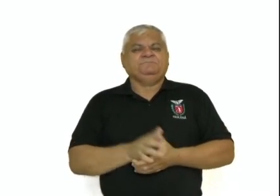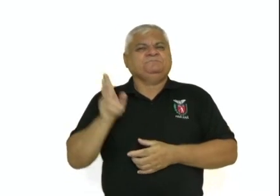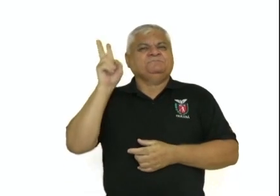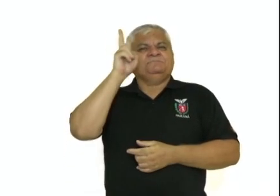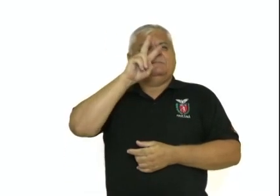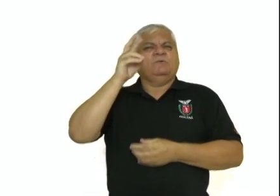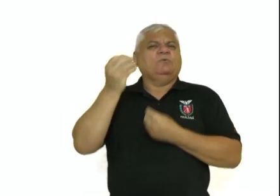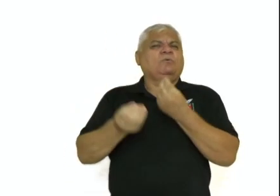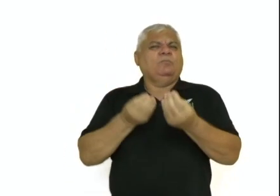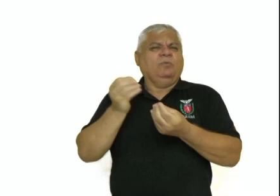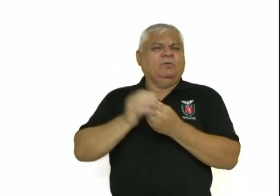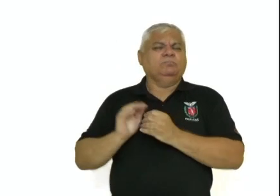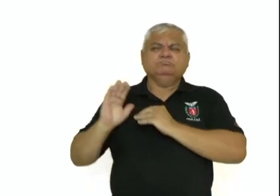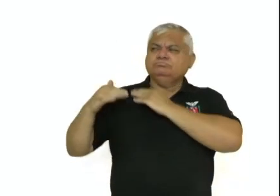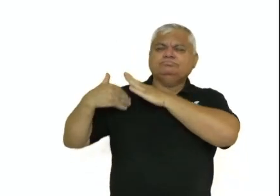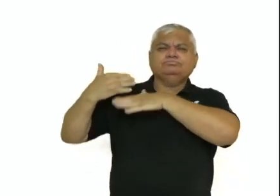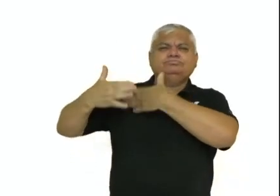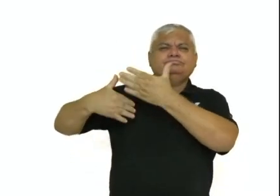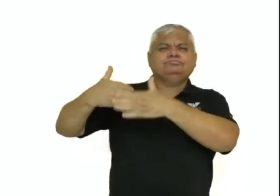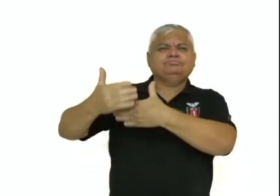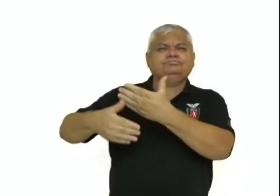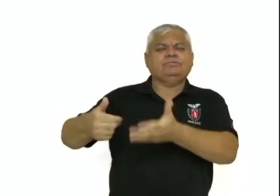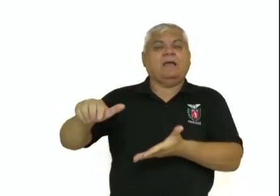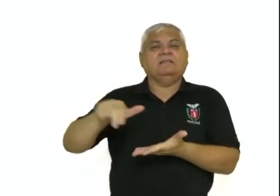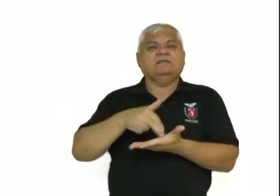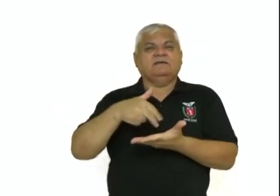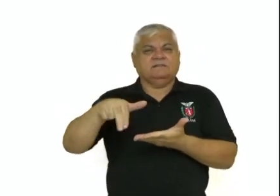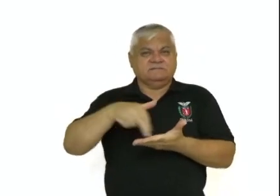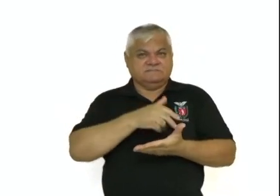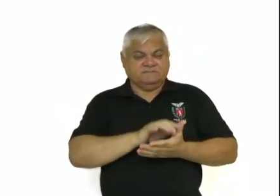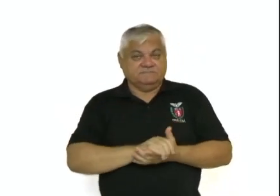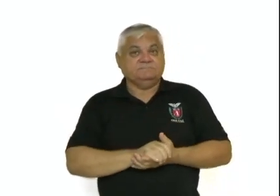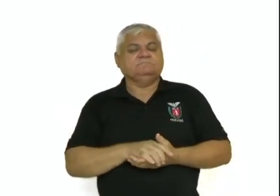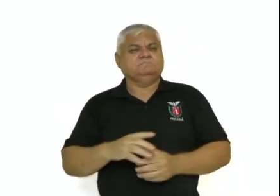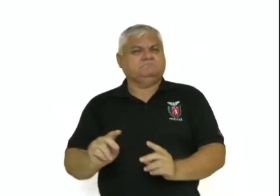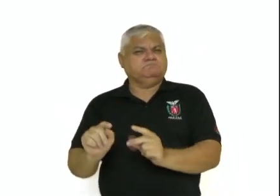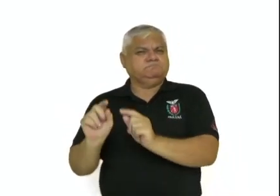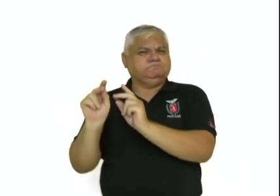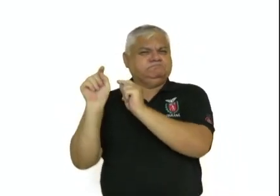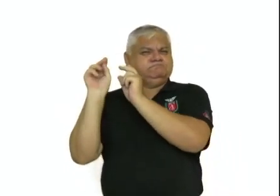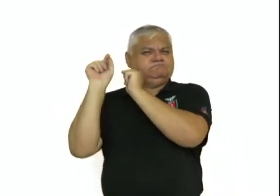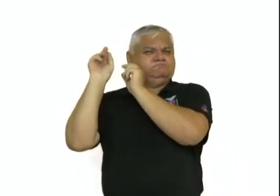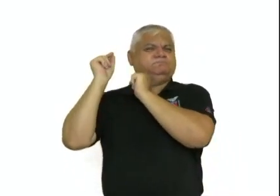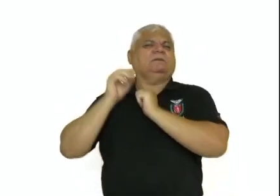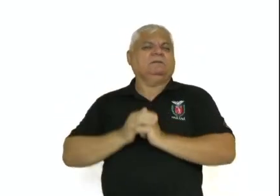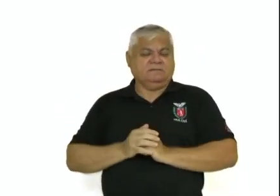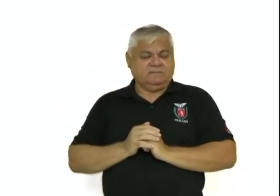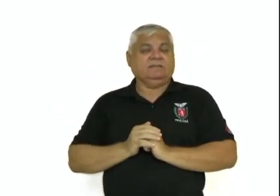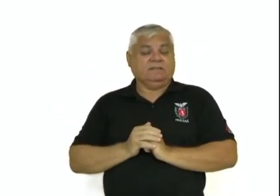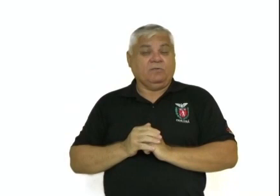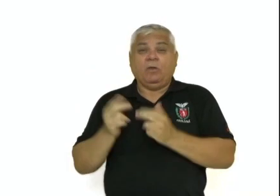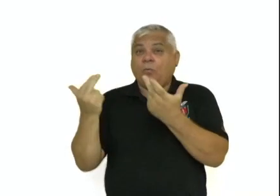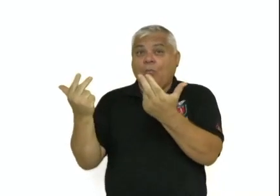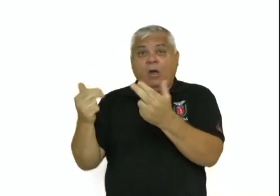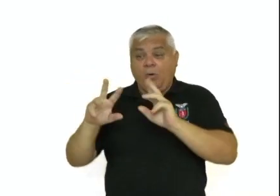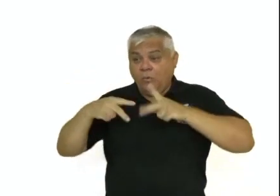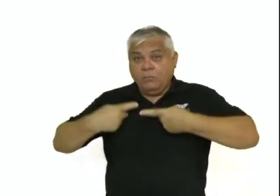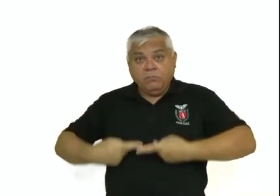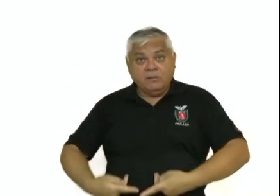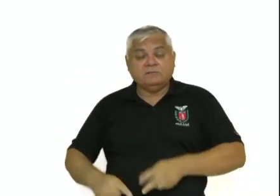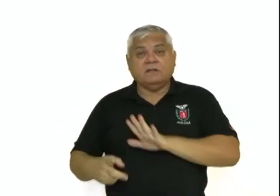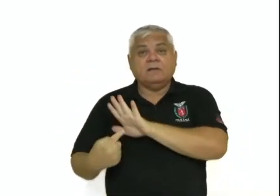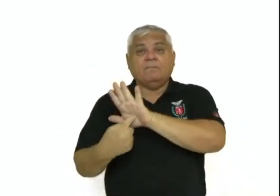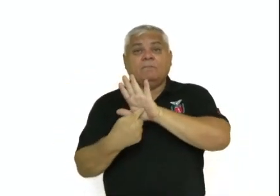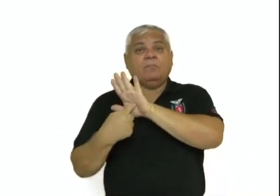como que vem essa evolução histórica da dança, né? Então ela é tão antiga quanto a própria humanidade e ela retrata